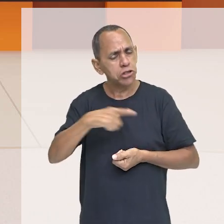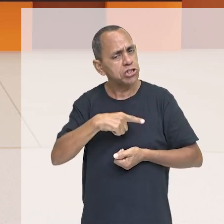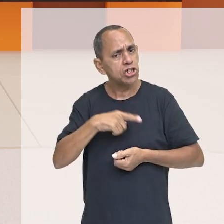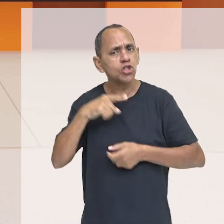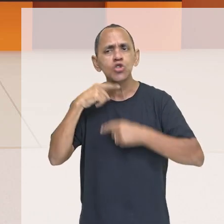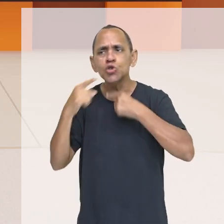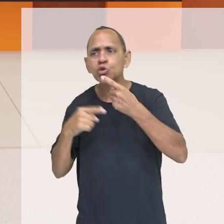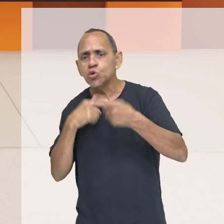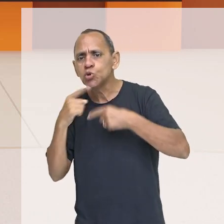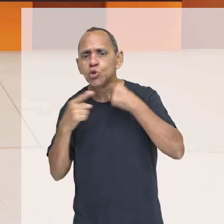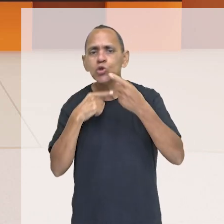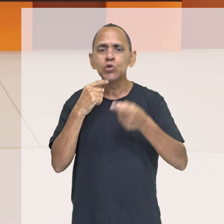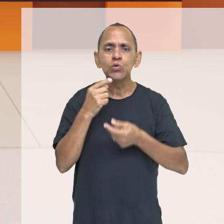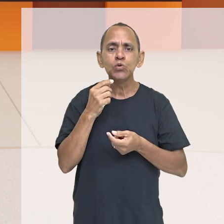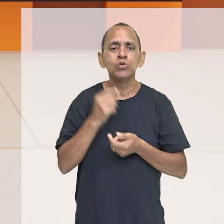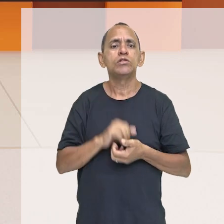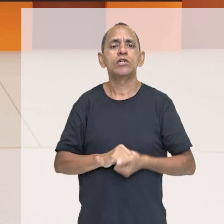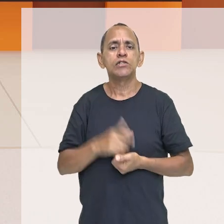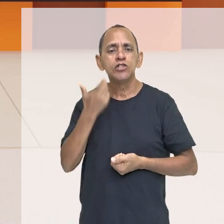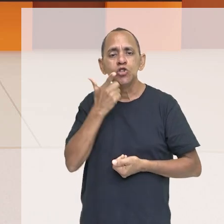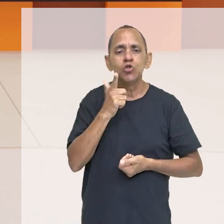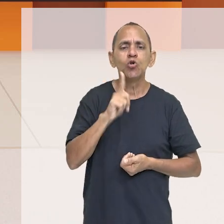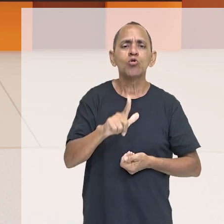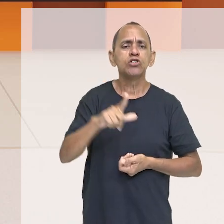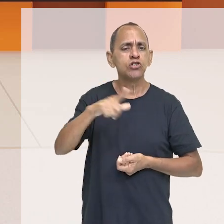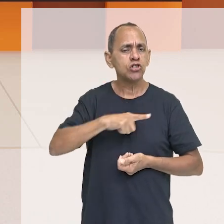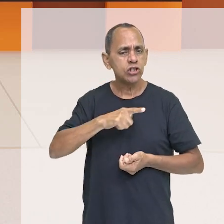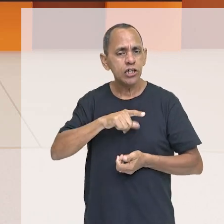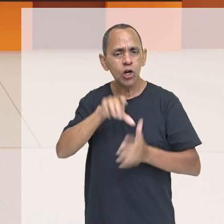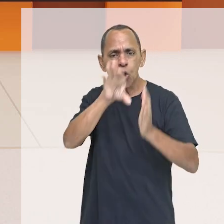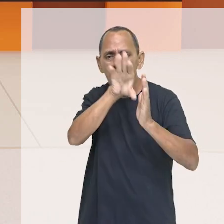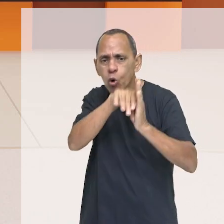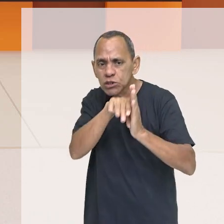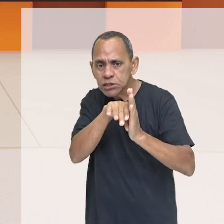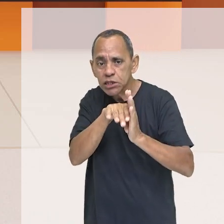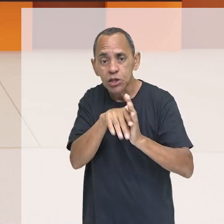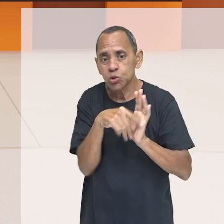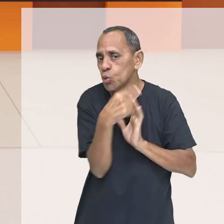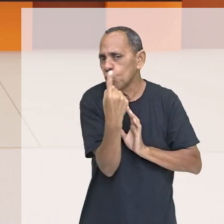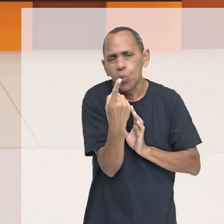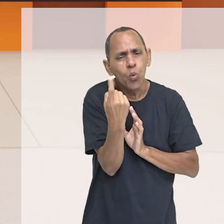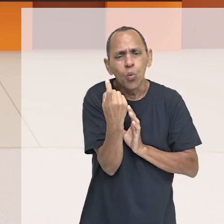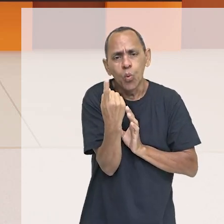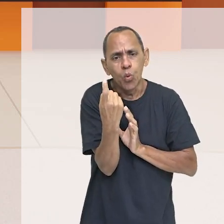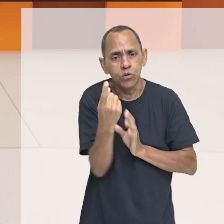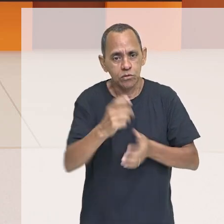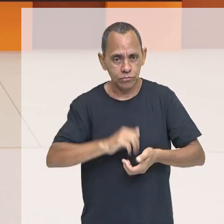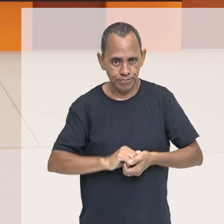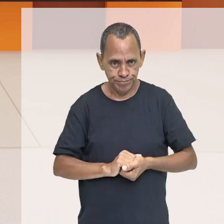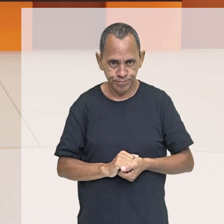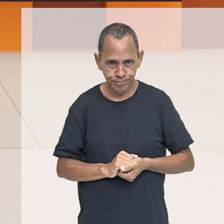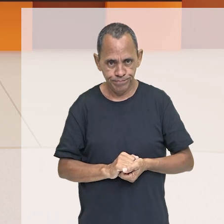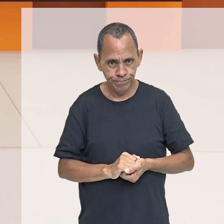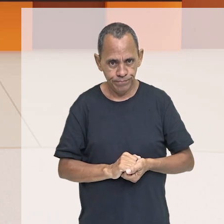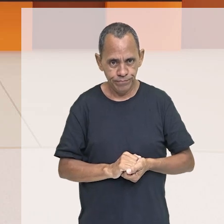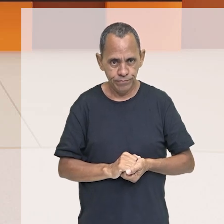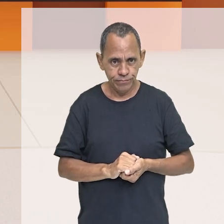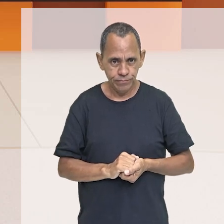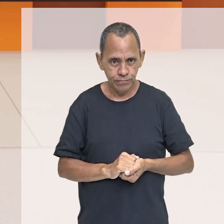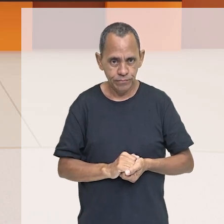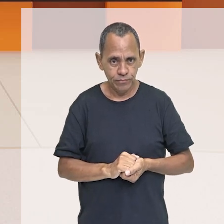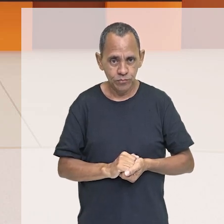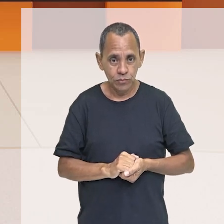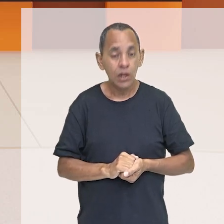dúvida e não consigam chegar num conceito definido. O conceito de populismo, gente, ele